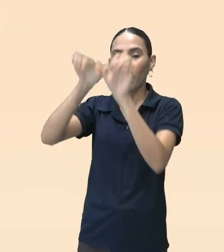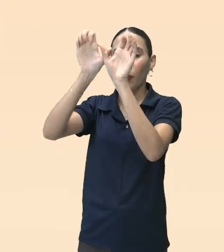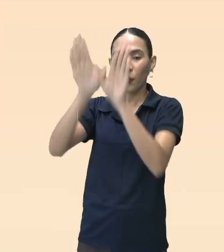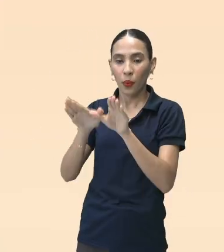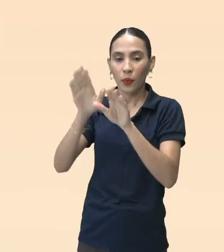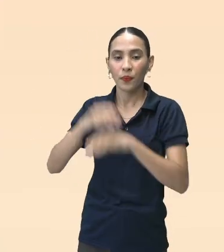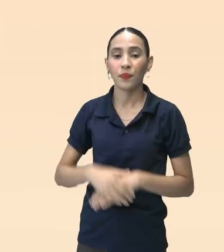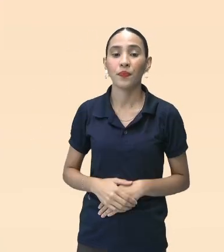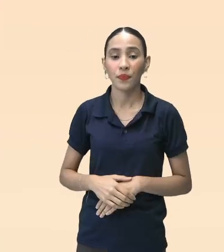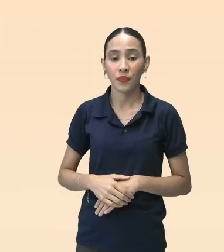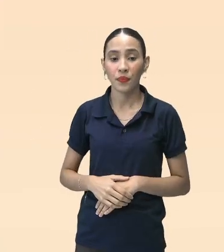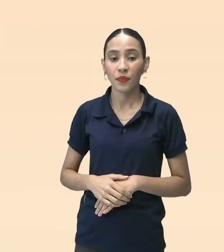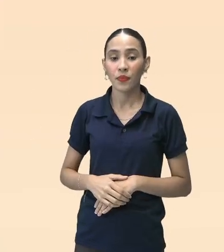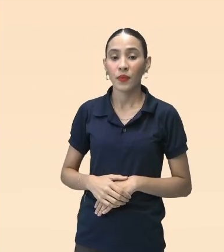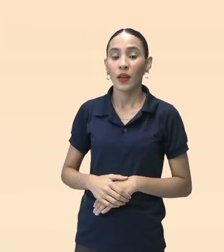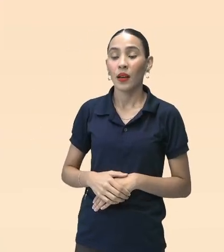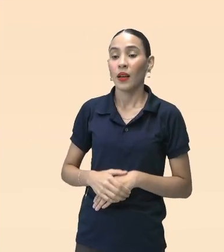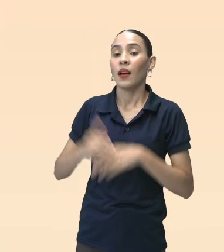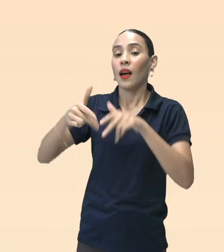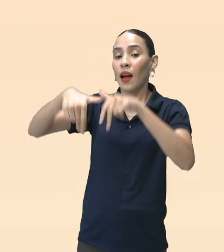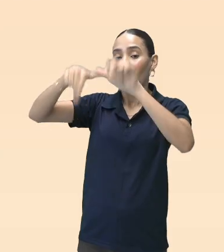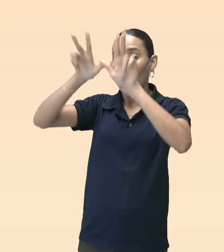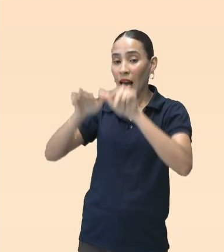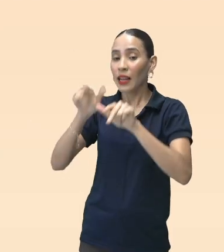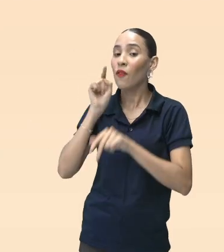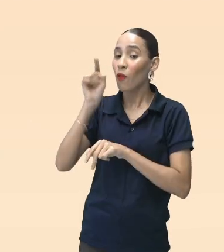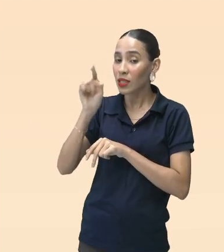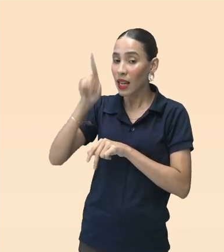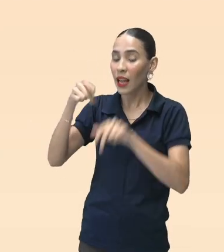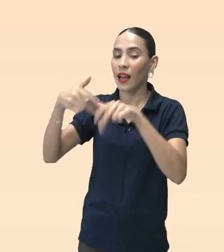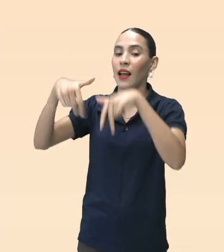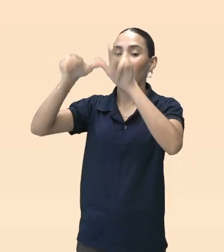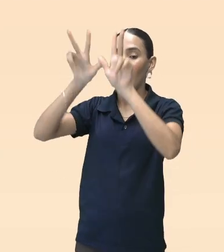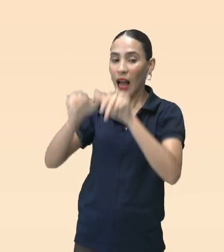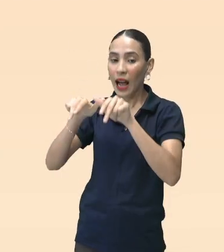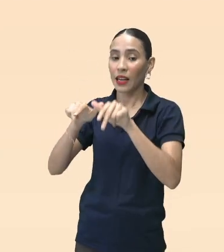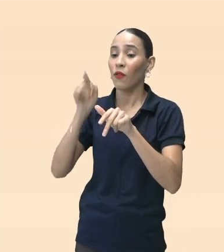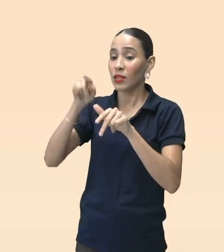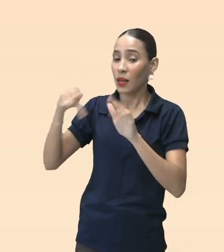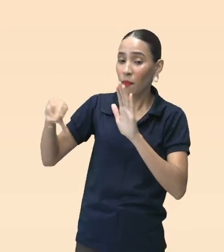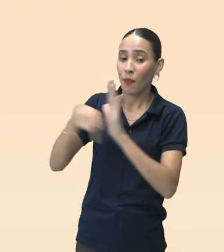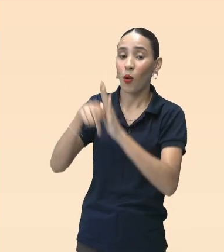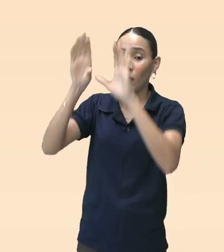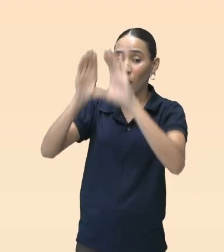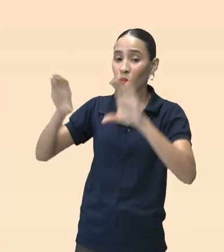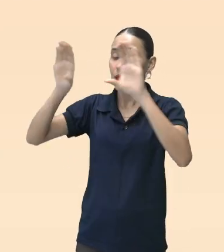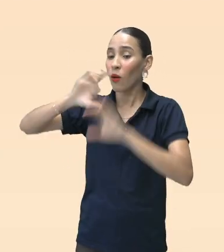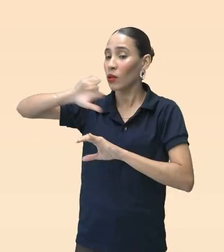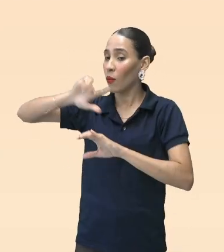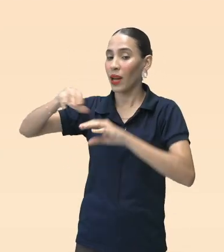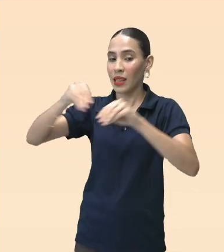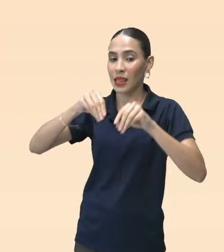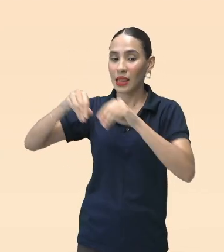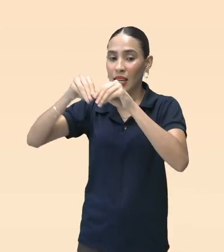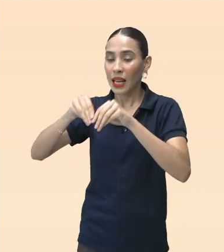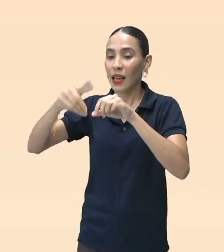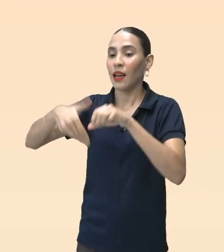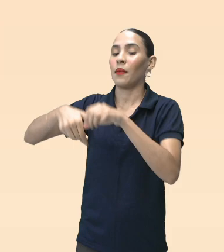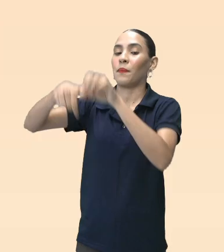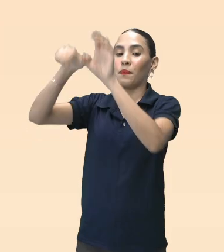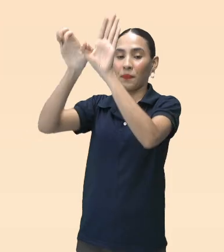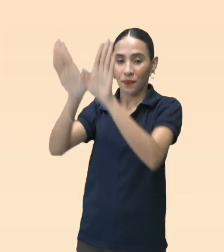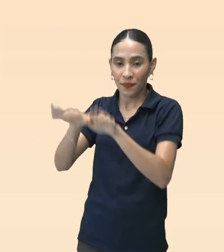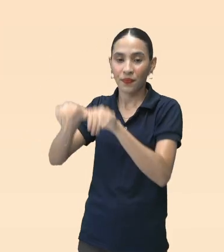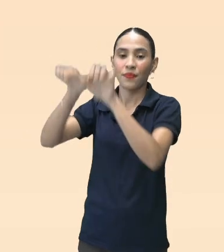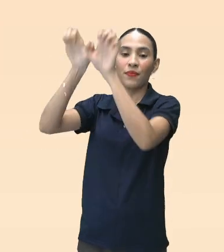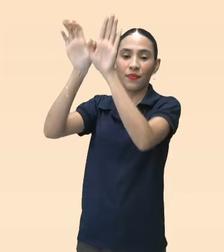horizonte. Águia, já que você é uma águia, já que você pertence ao céu e não à terra, abra suas asas